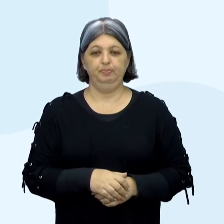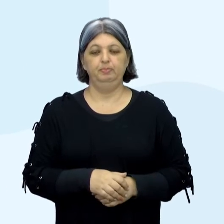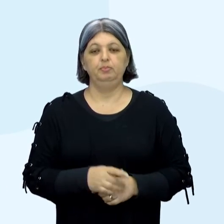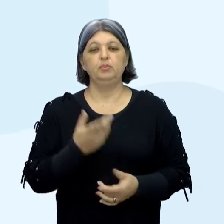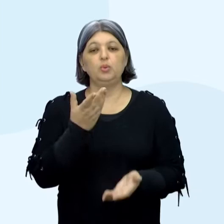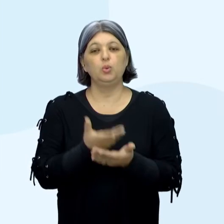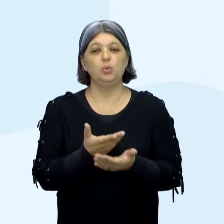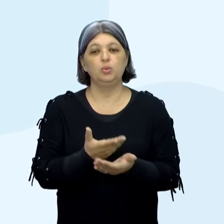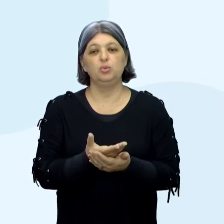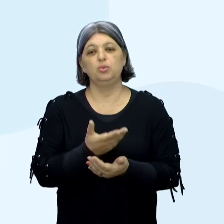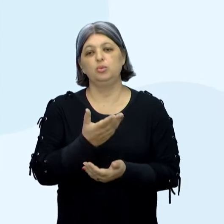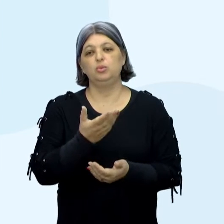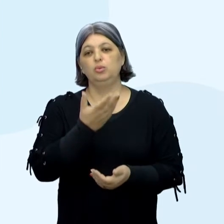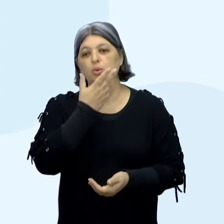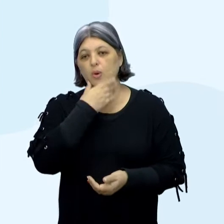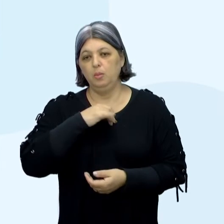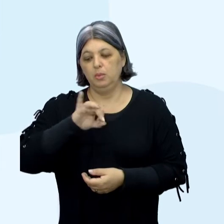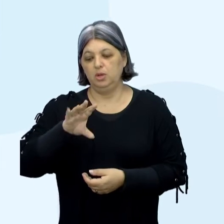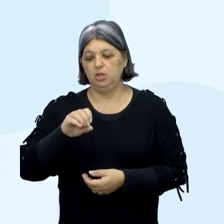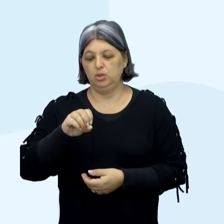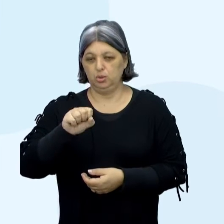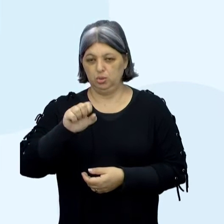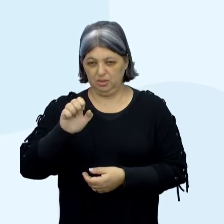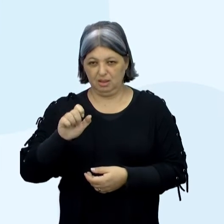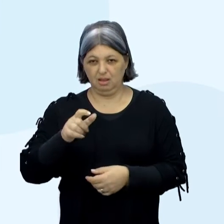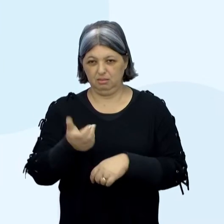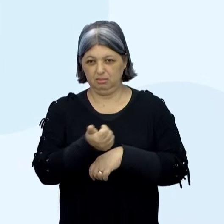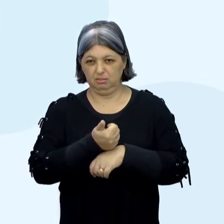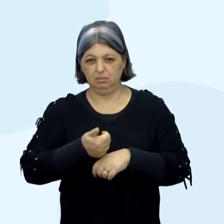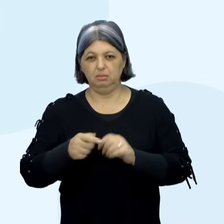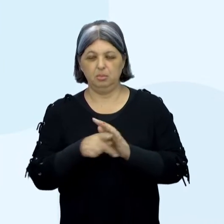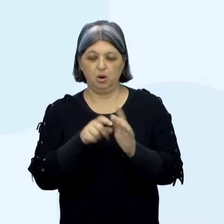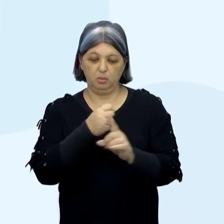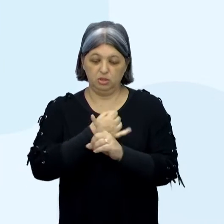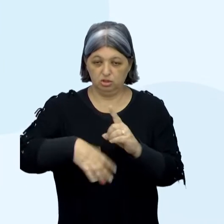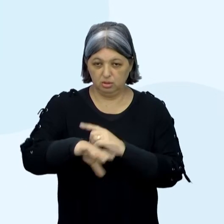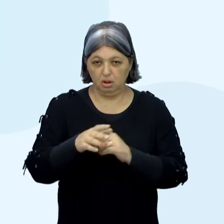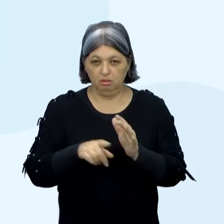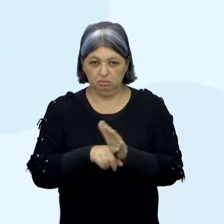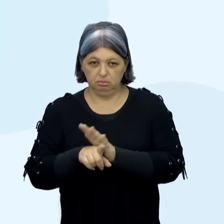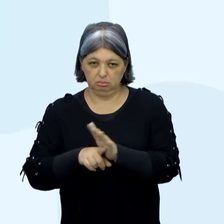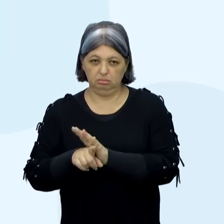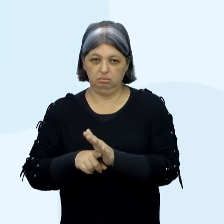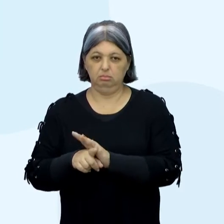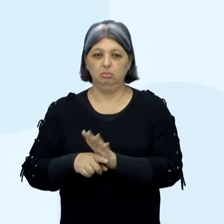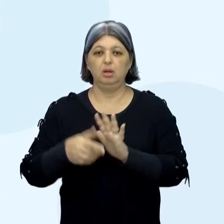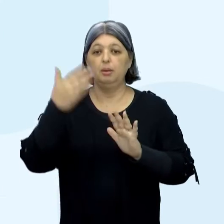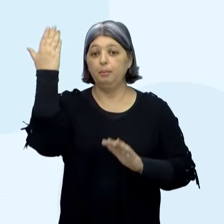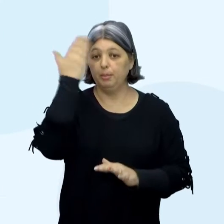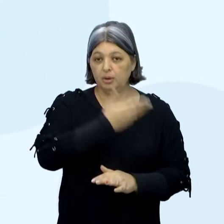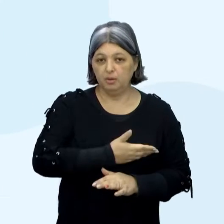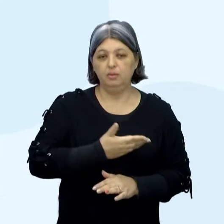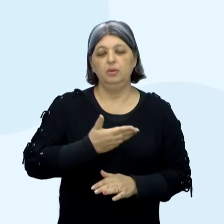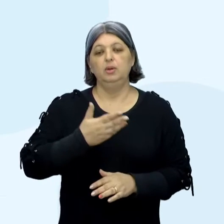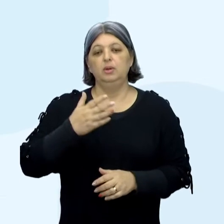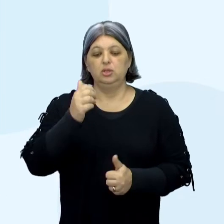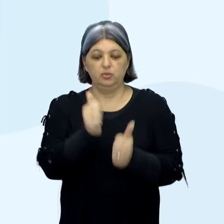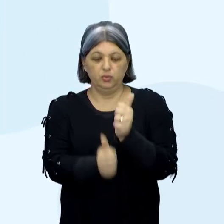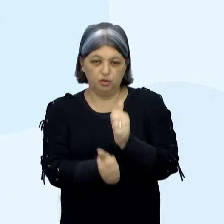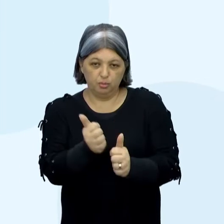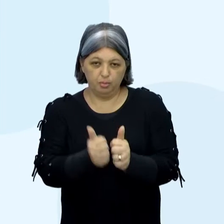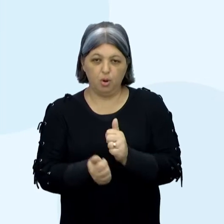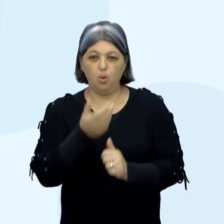pelo sociólogo José Jairo Vieira constatou que jogadores de futebol pretos e